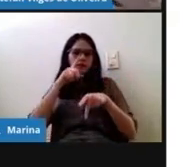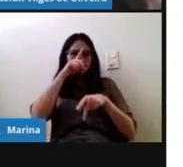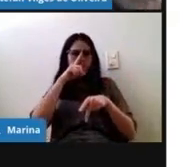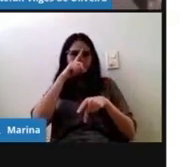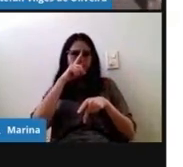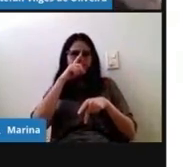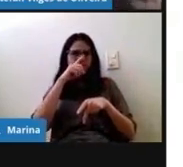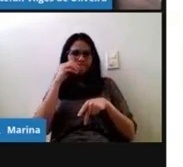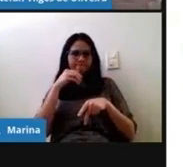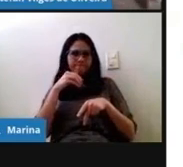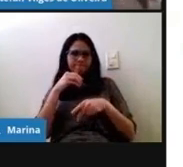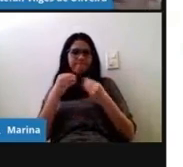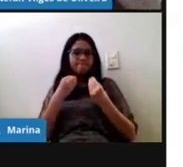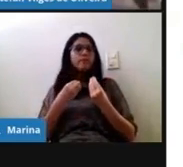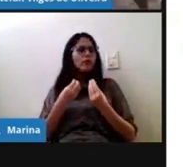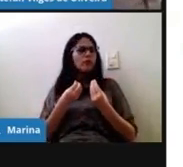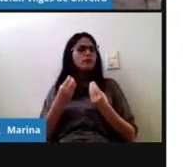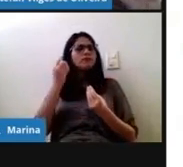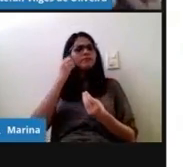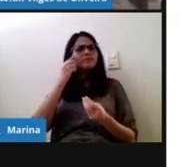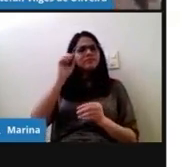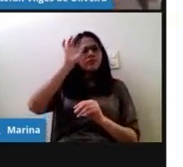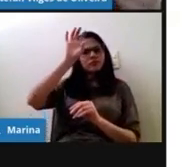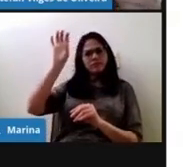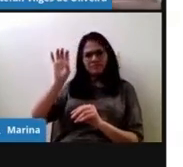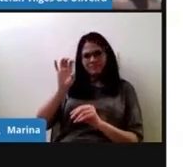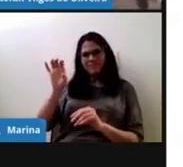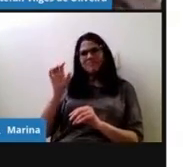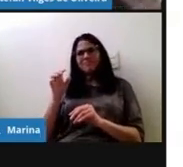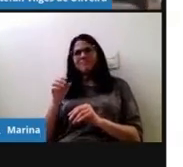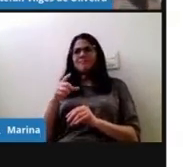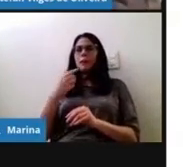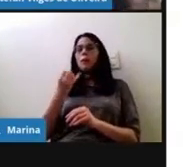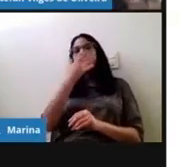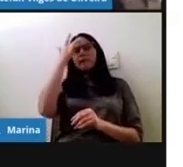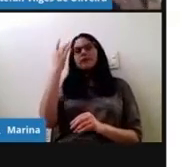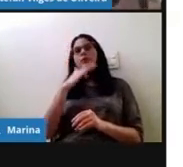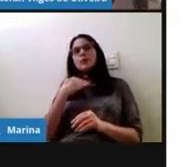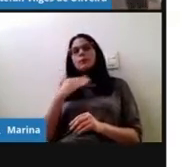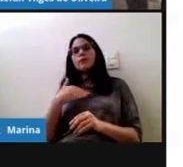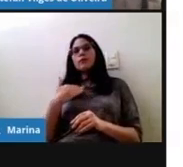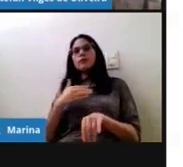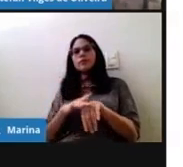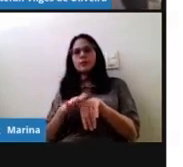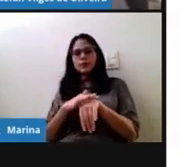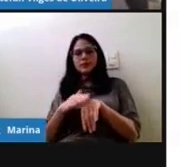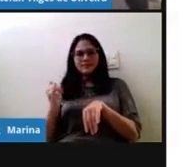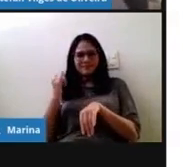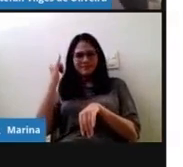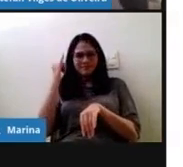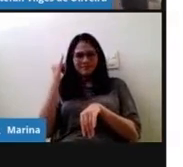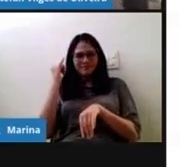analisamos a mortalidade por algumas doenças, que são doenças importantes, Nós colocamos população em risco porque